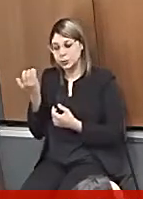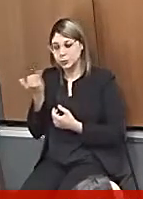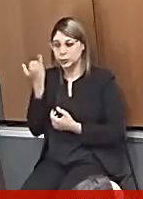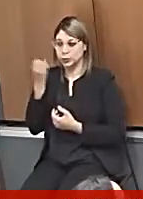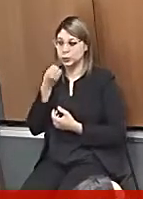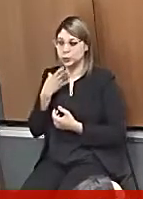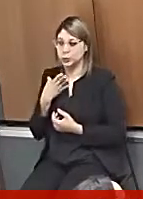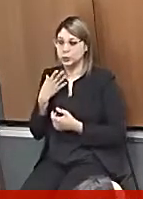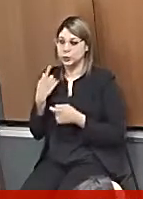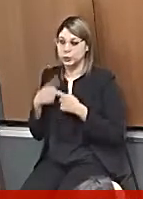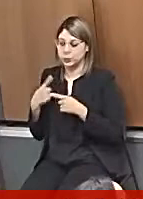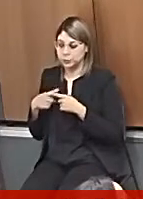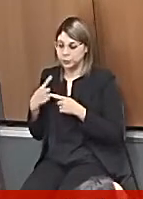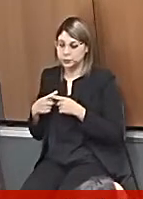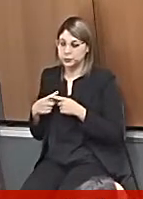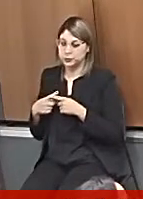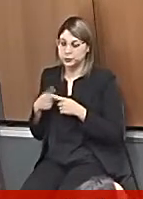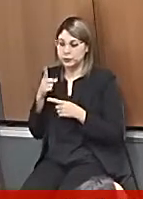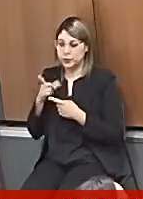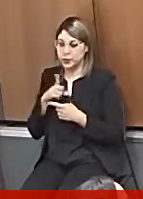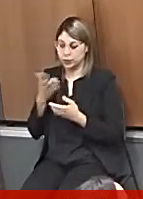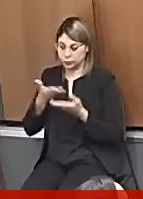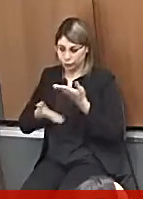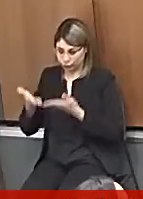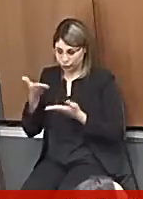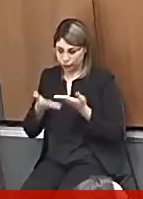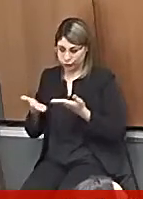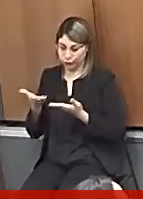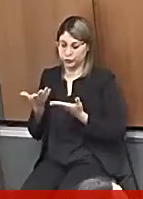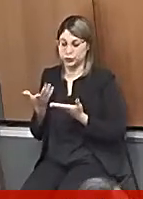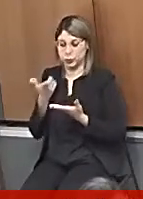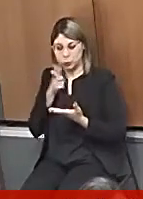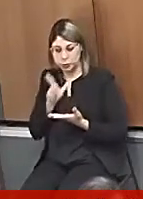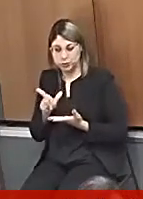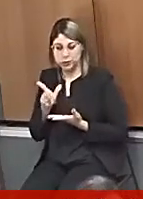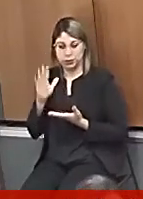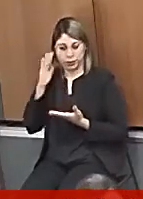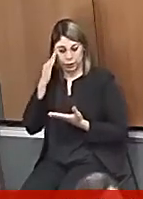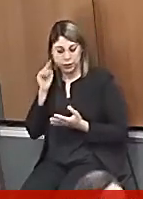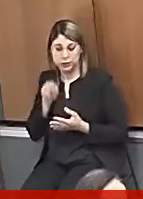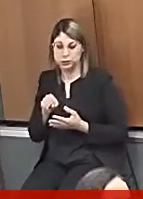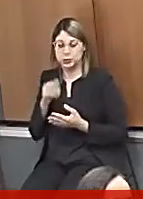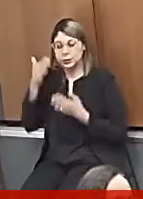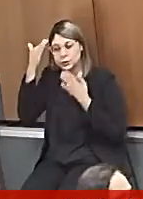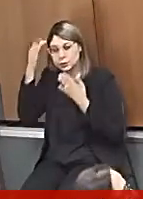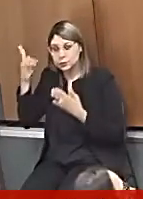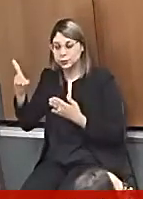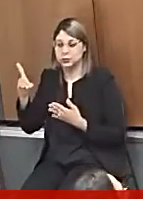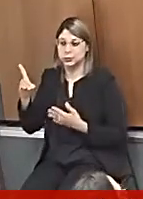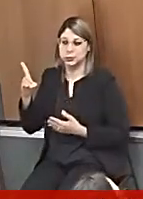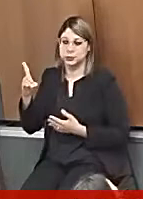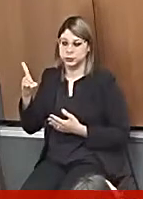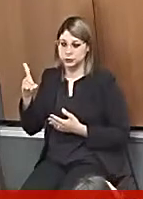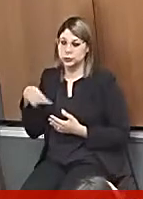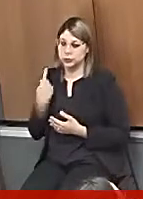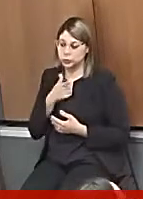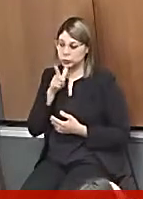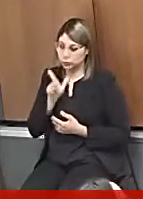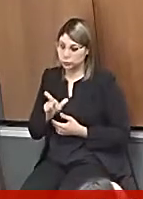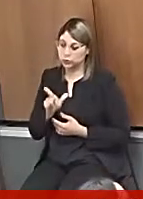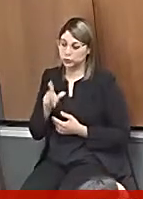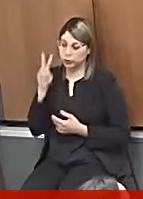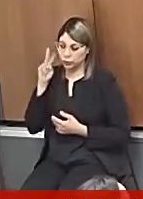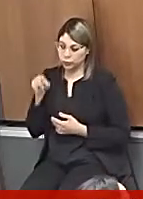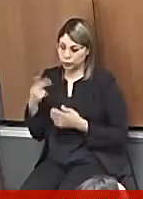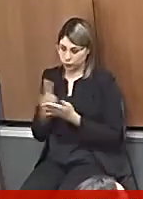quando há esse esse diálogo né quando há esse entendimento e graças a deus a gente está vendo